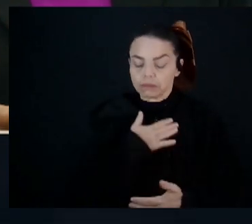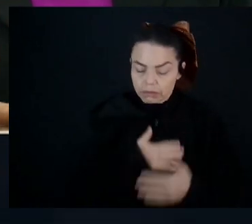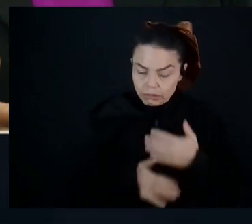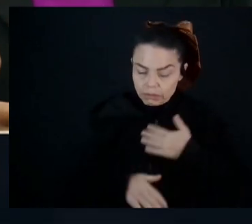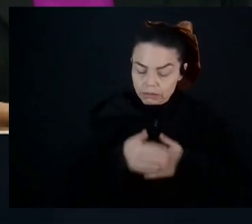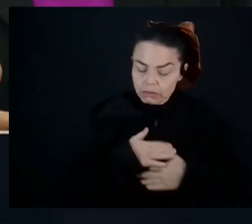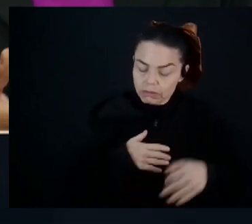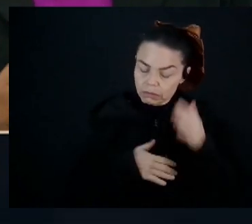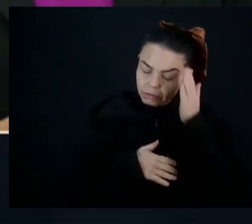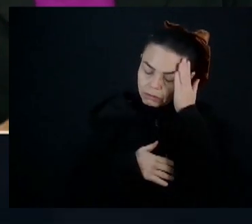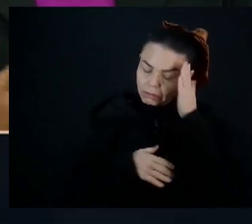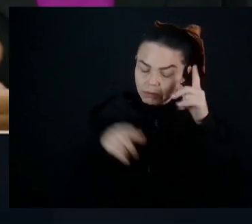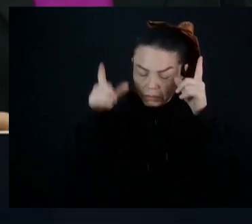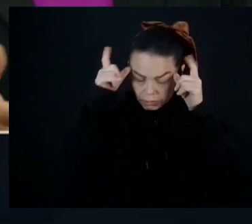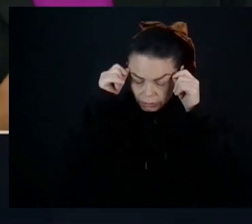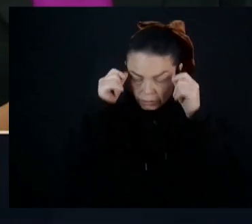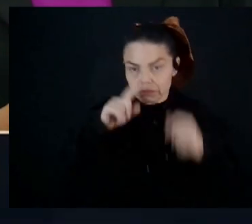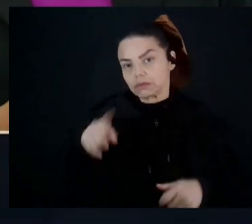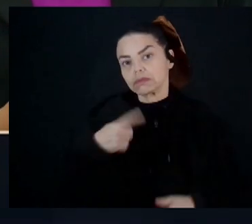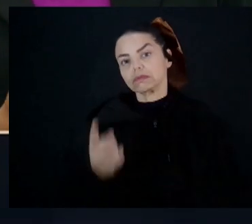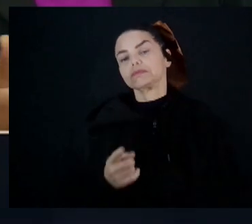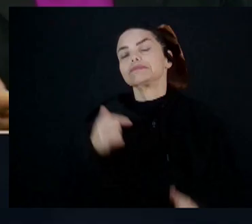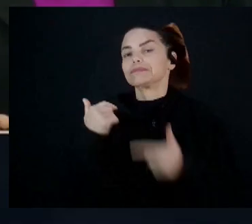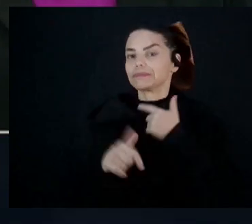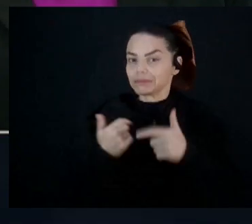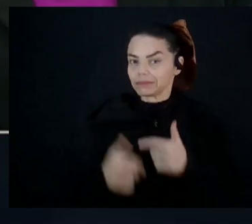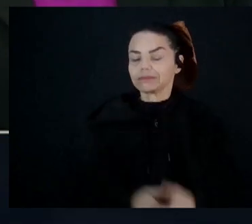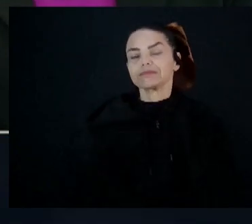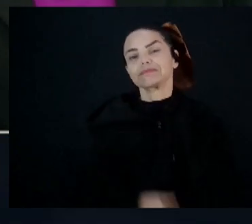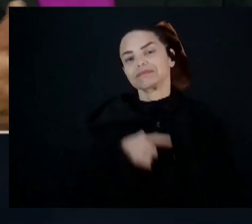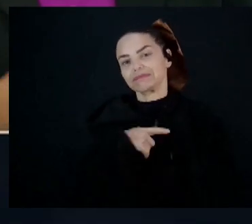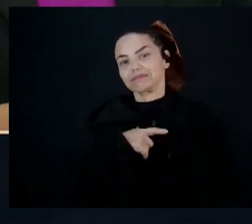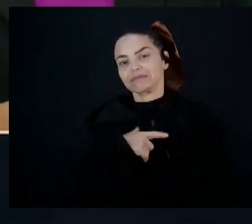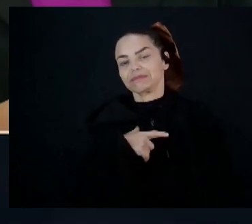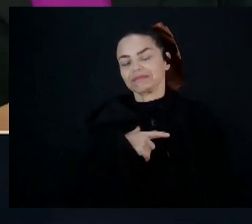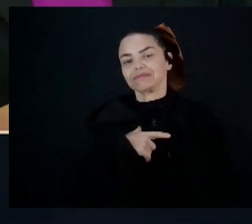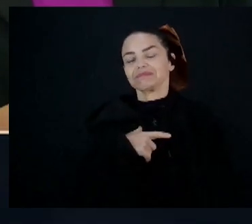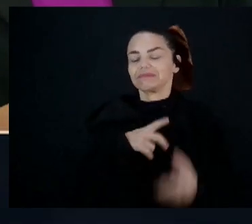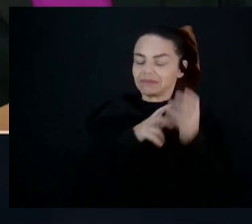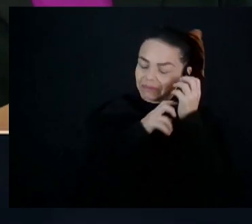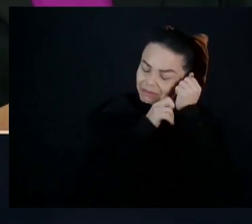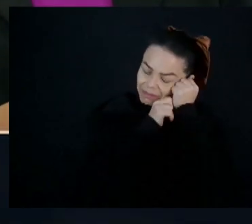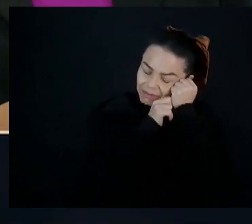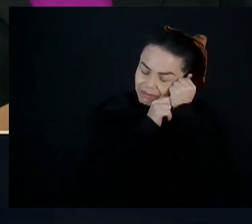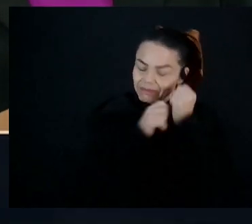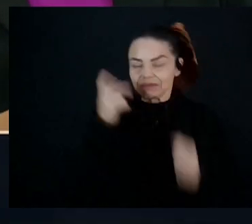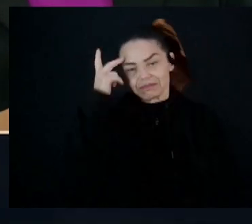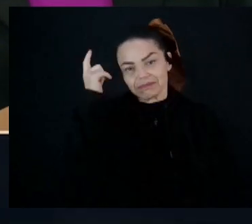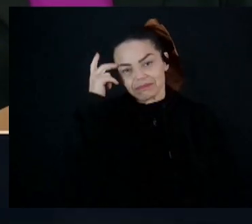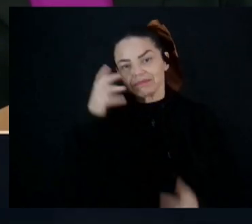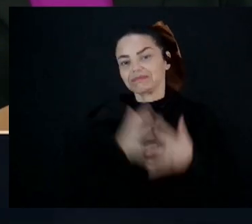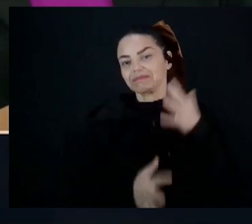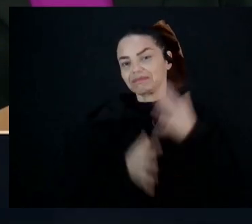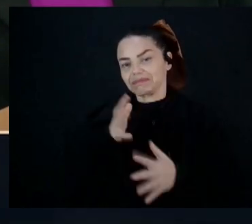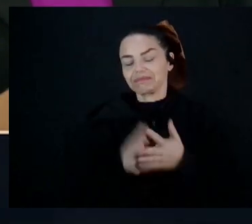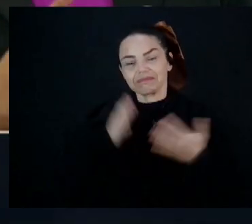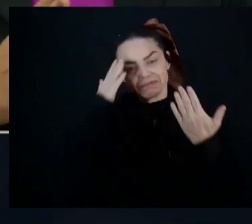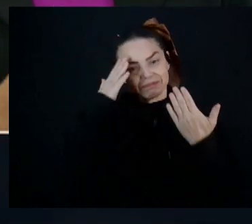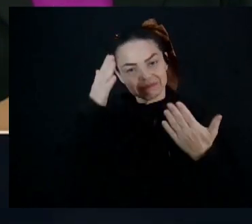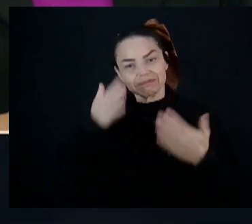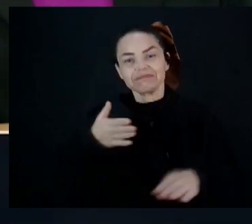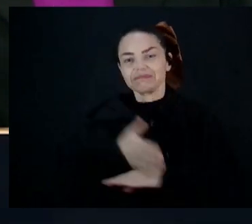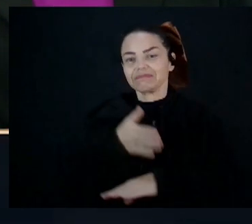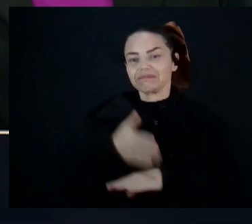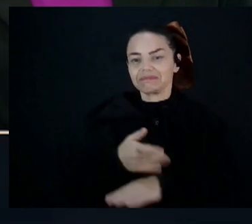precisa funcionar no outro dia, e é para isso que nós temos o sono, que é algo tão natural, e a gente acaba complicando. Muito obrigada pela sua participação